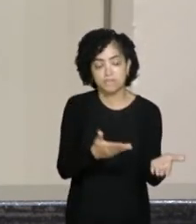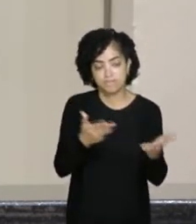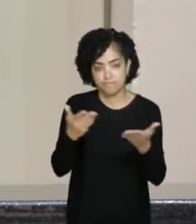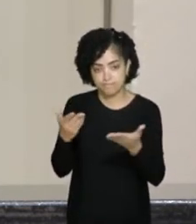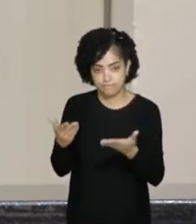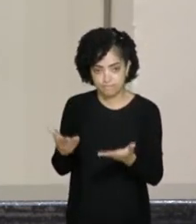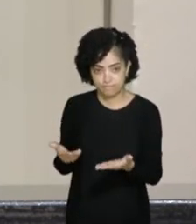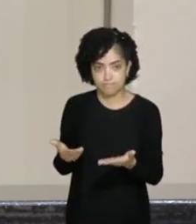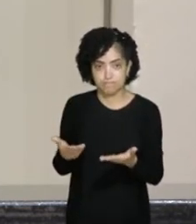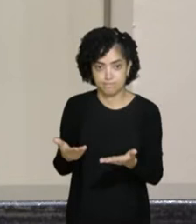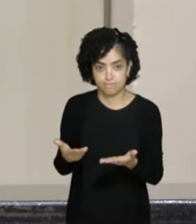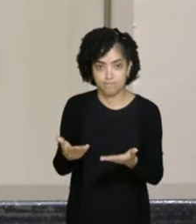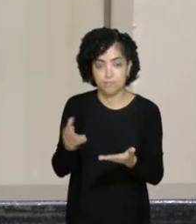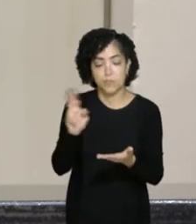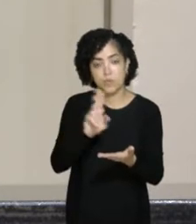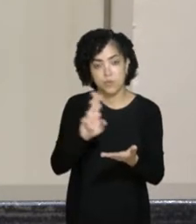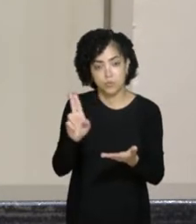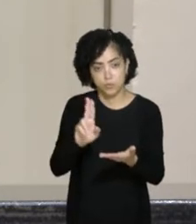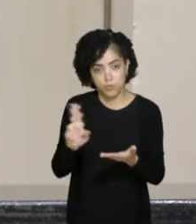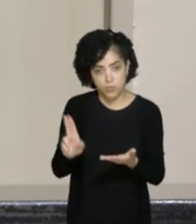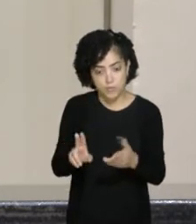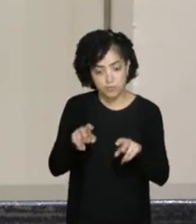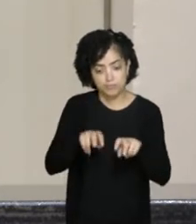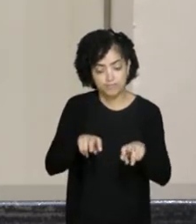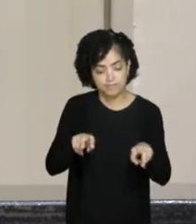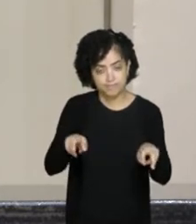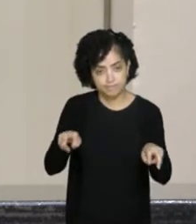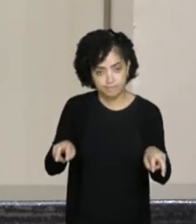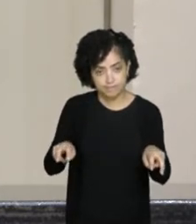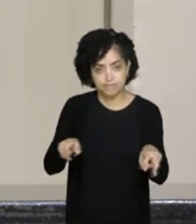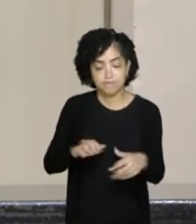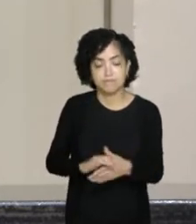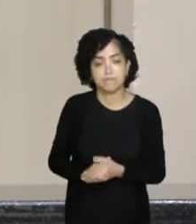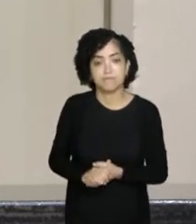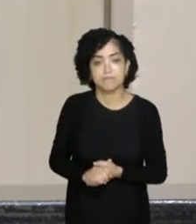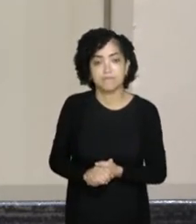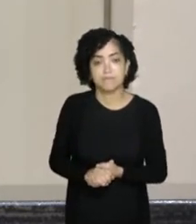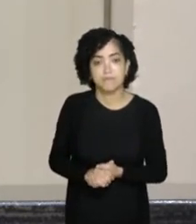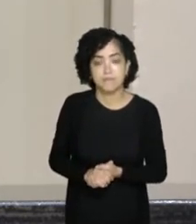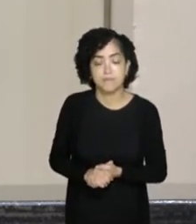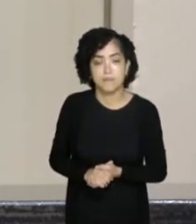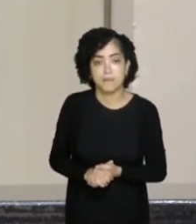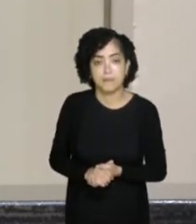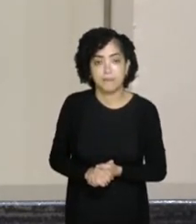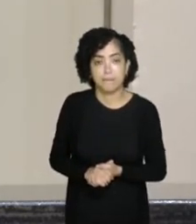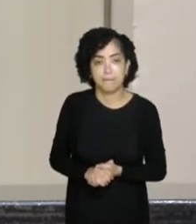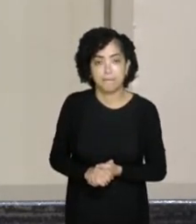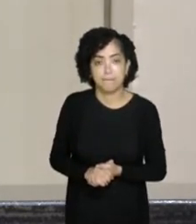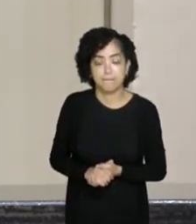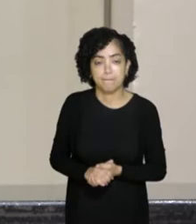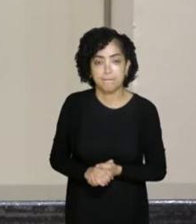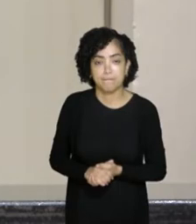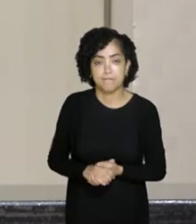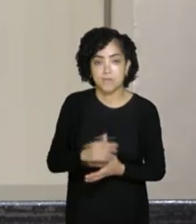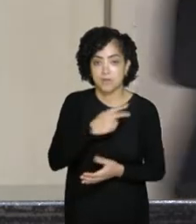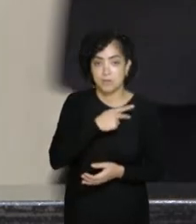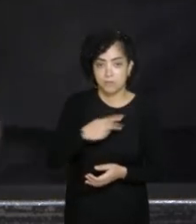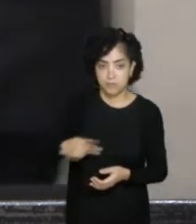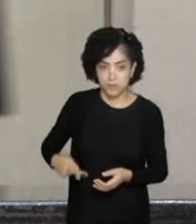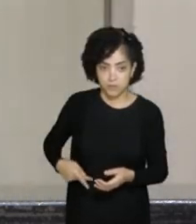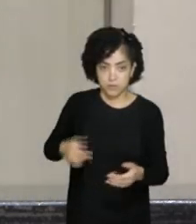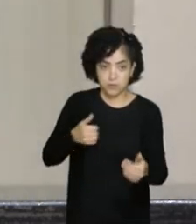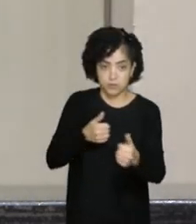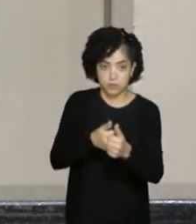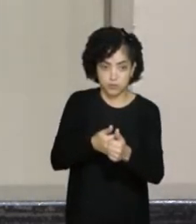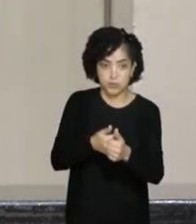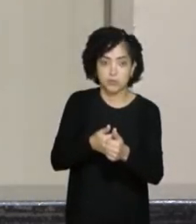autoridades nominadas para tomarem assento à mesa. Excelentíssimo senhor presidente do Tribunal de